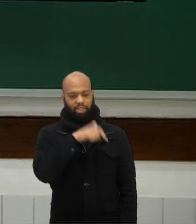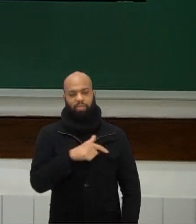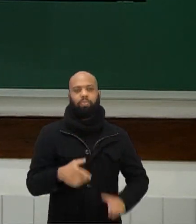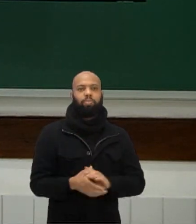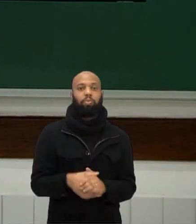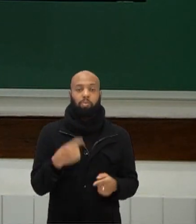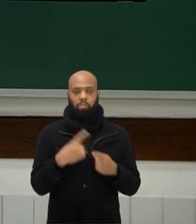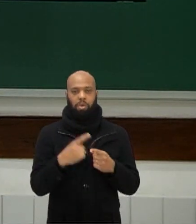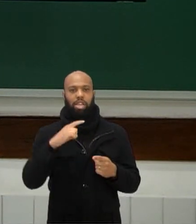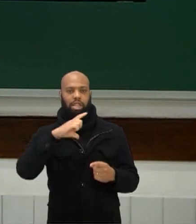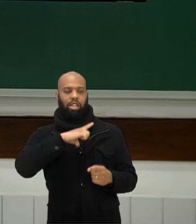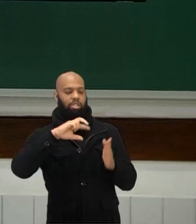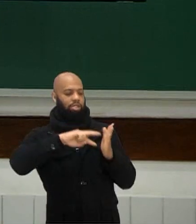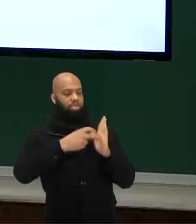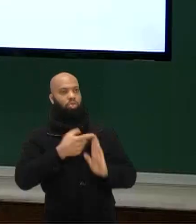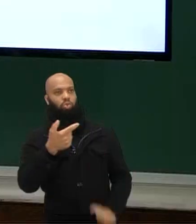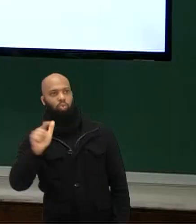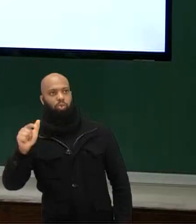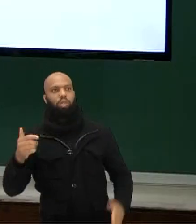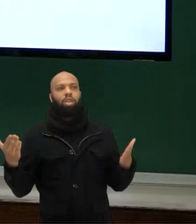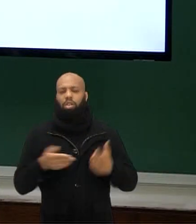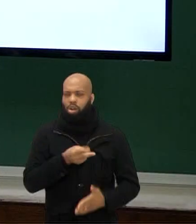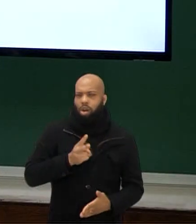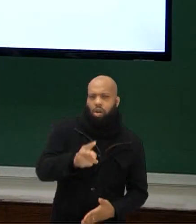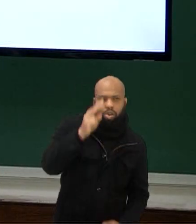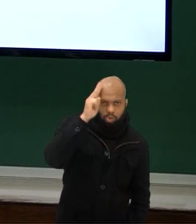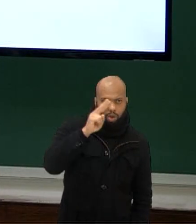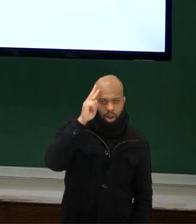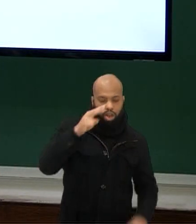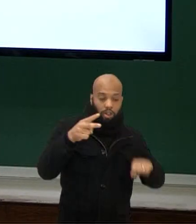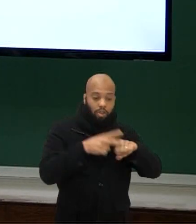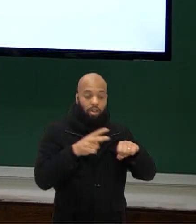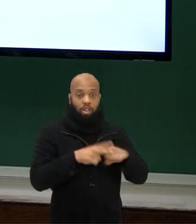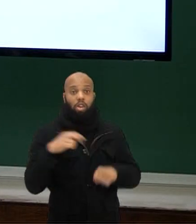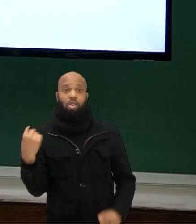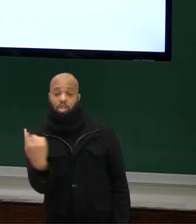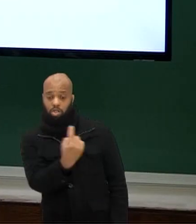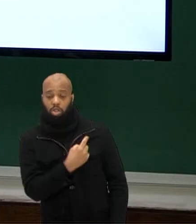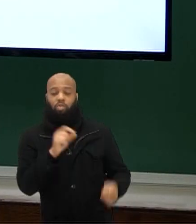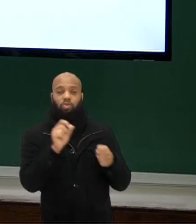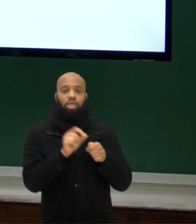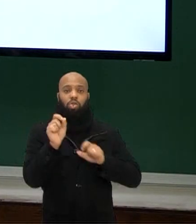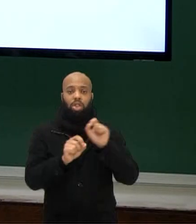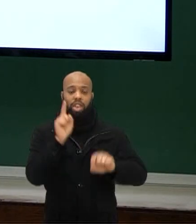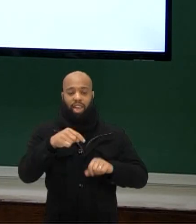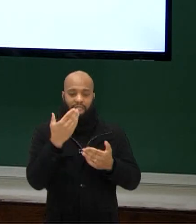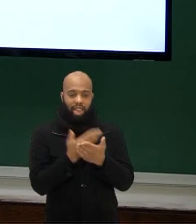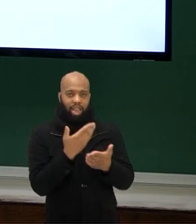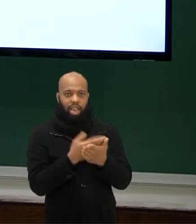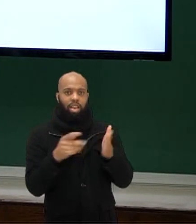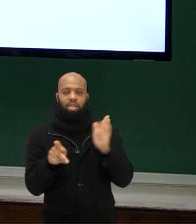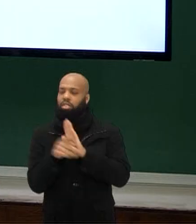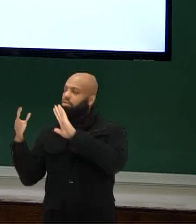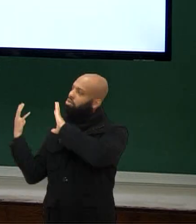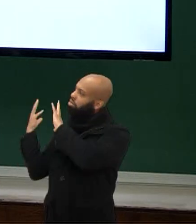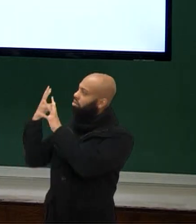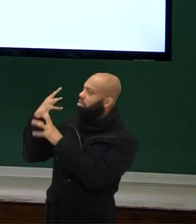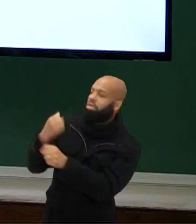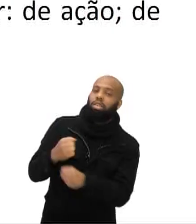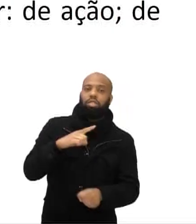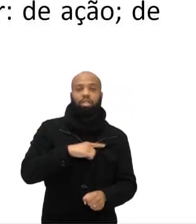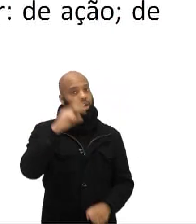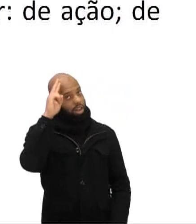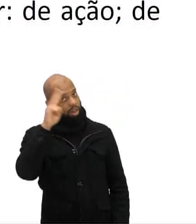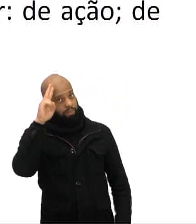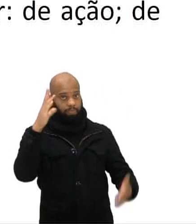Continuando, a gente vai relembrar os verbos. Lembra que nós estamos fazendo o quê? Nós estamos fazendo aula de revisão. Então, a gente vai relembrar algumas